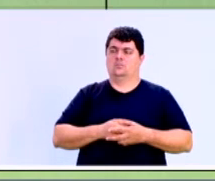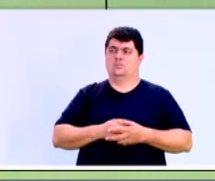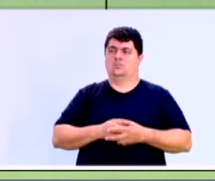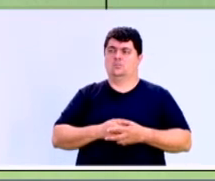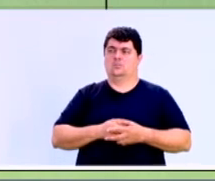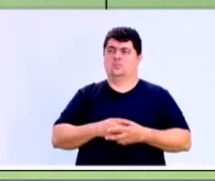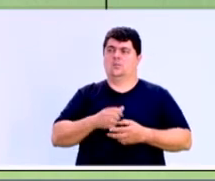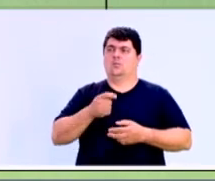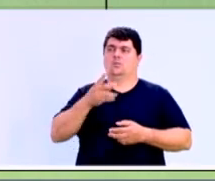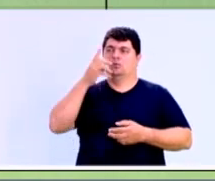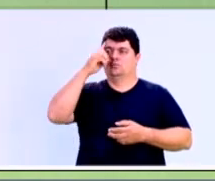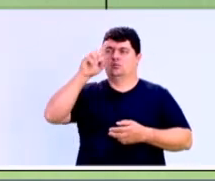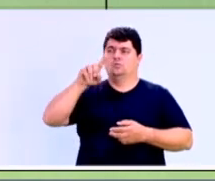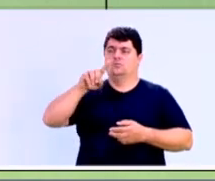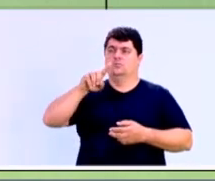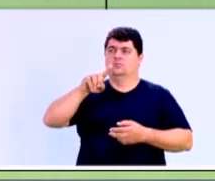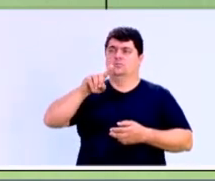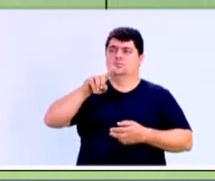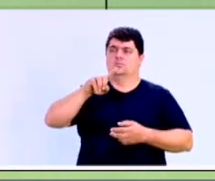que é quantos dias?